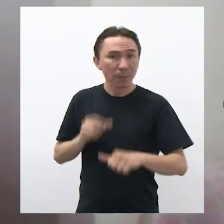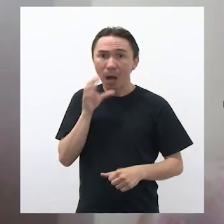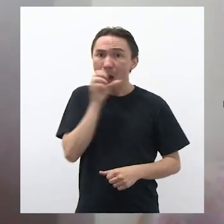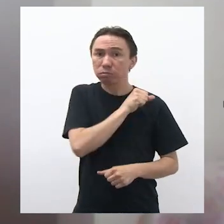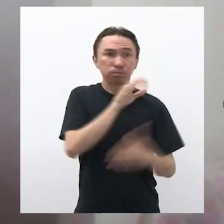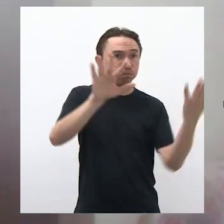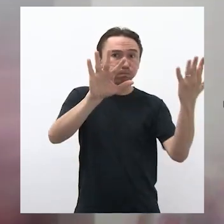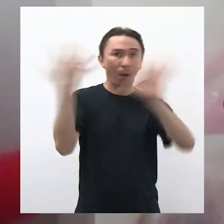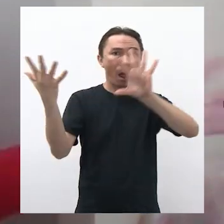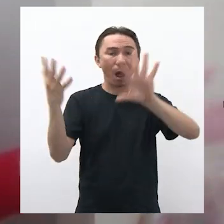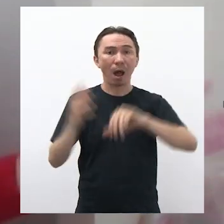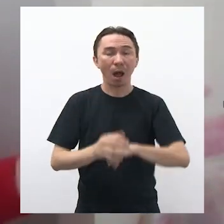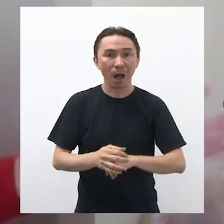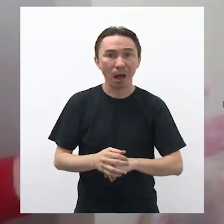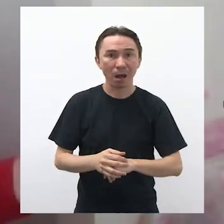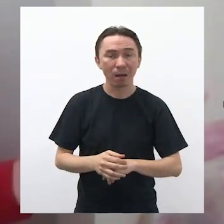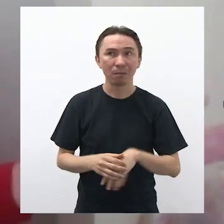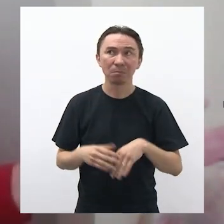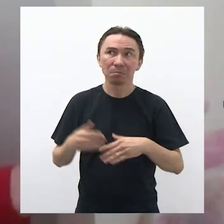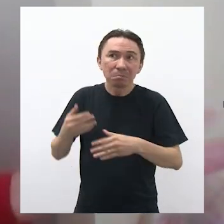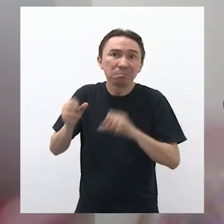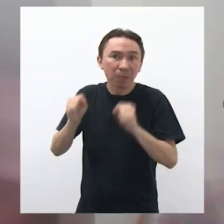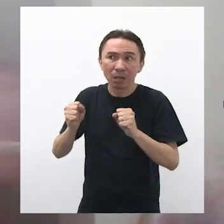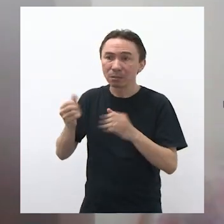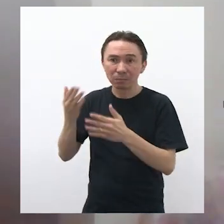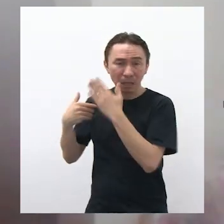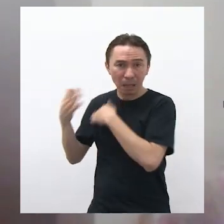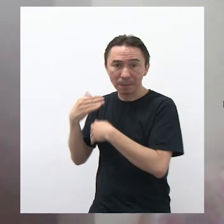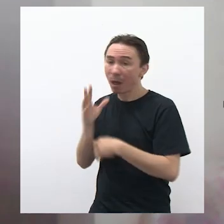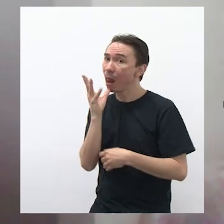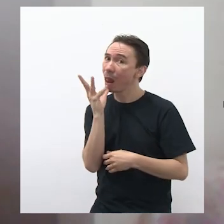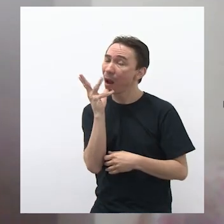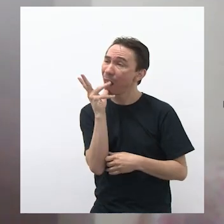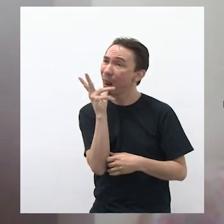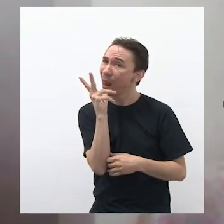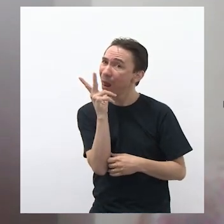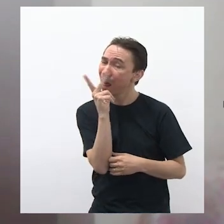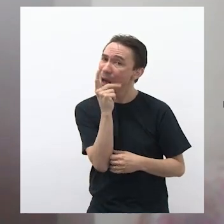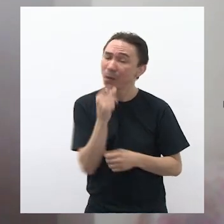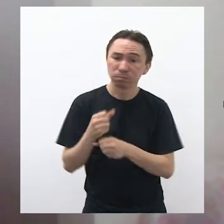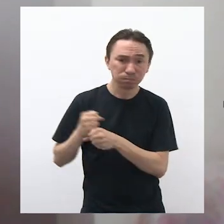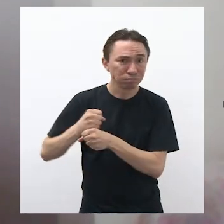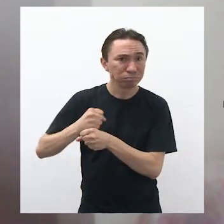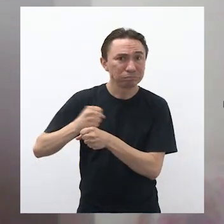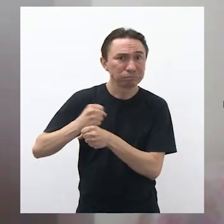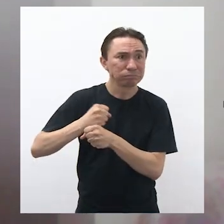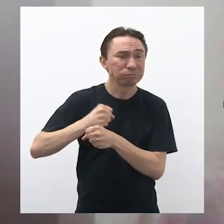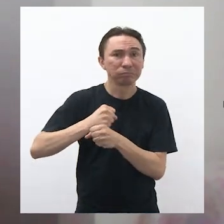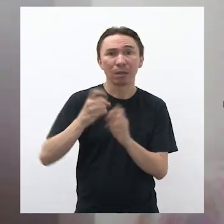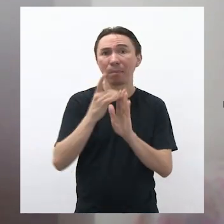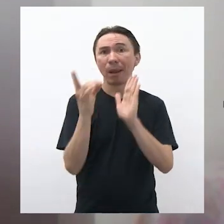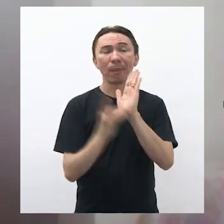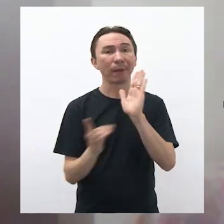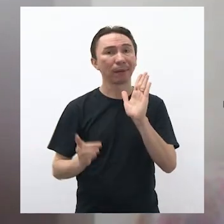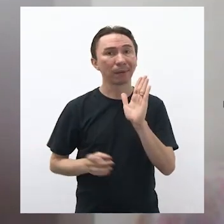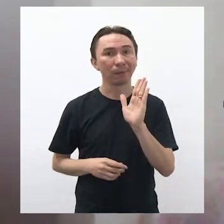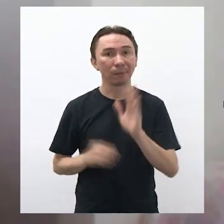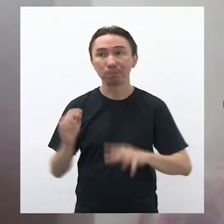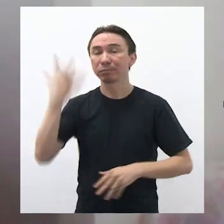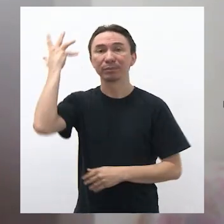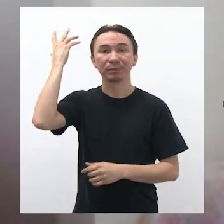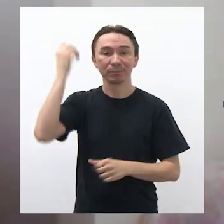talvez levaria décadas para acontecer. E aí eu estou olhando para aquele lado que vocês já trouxeram, do uso